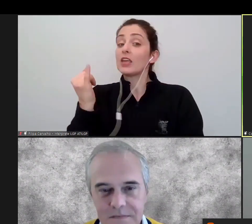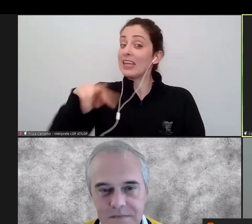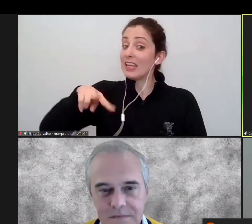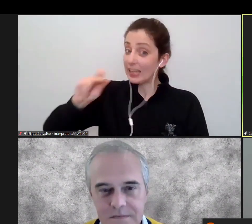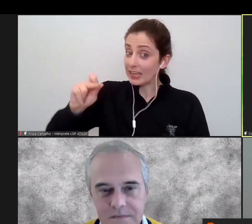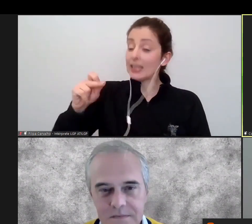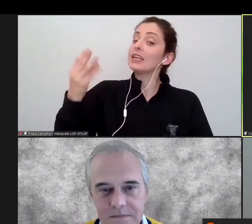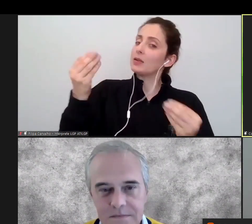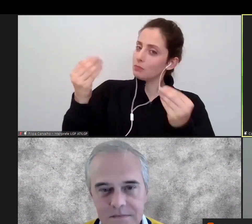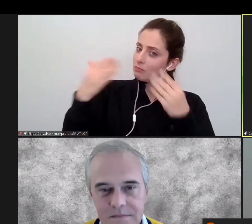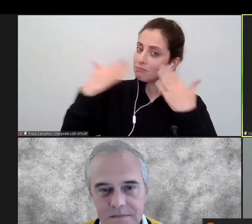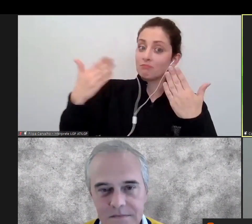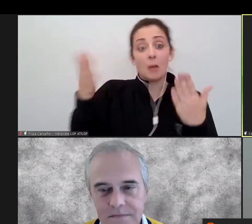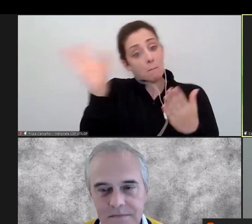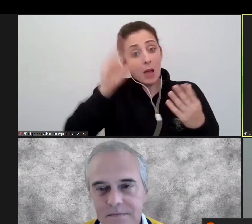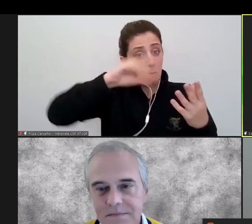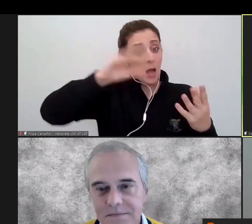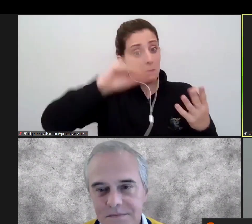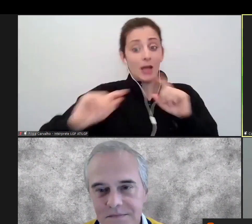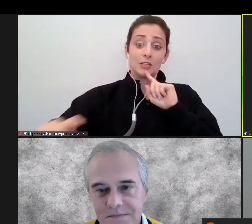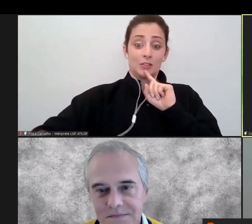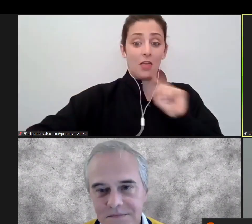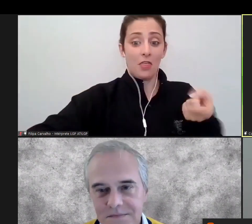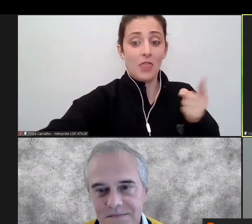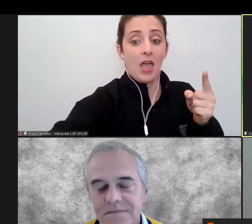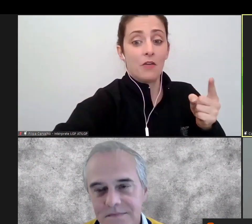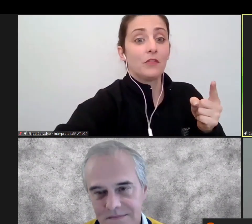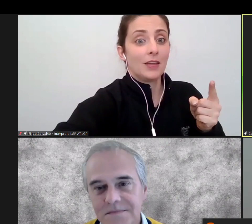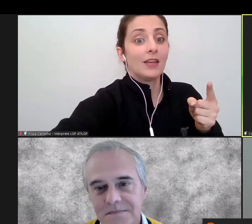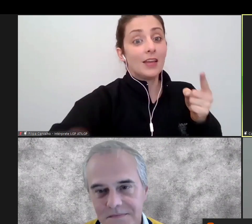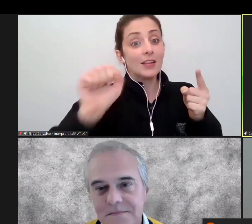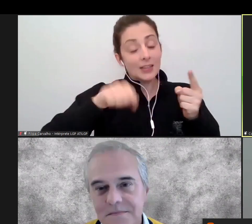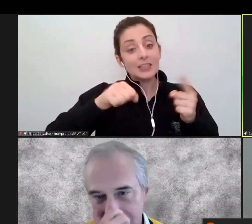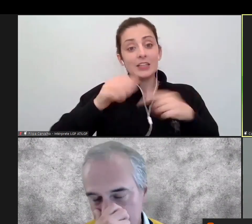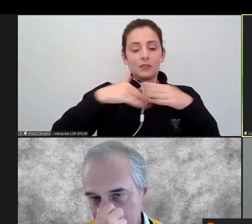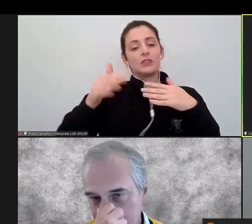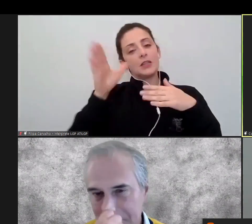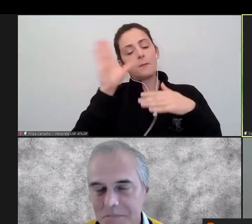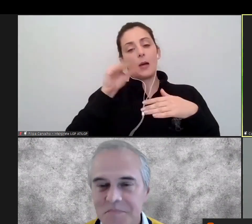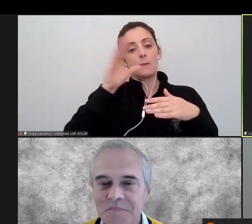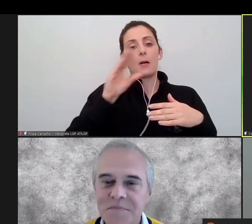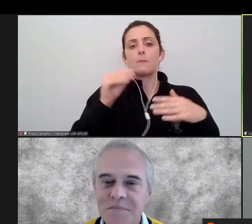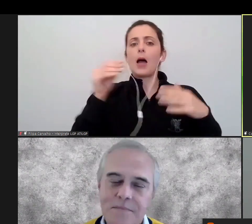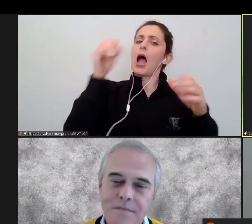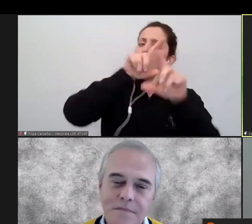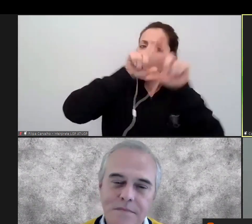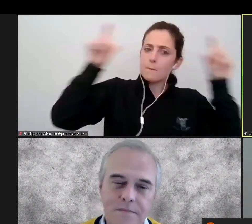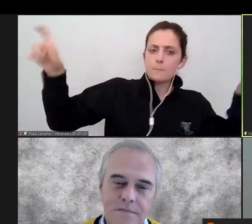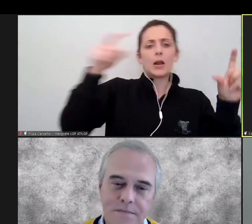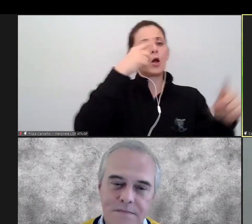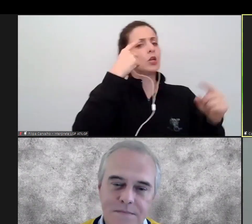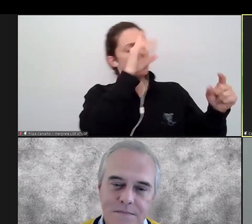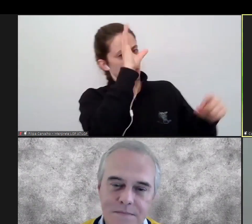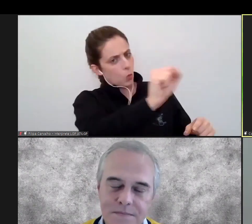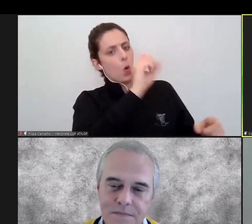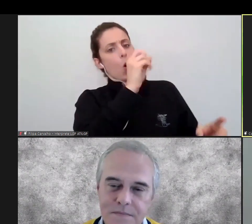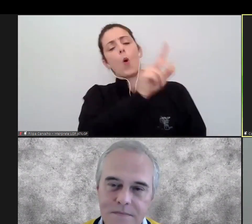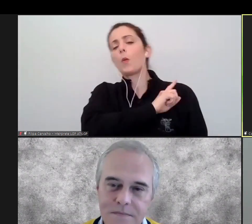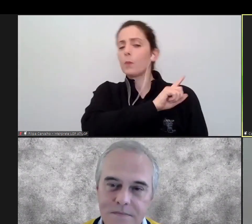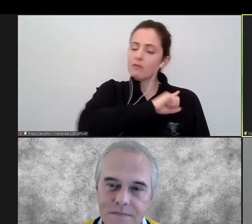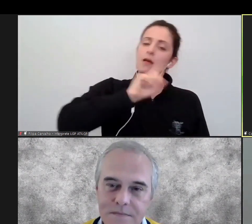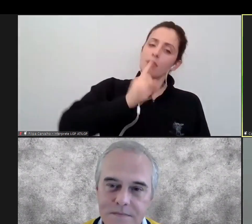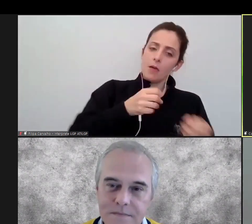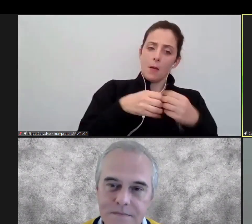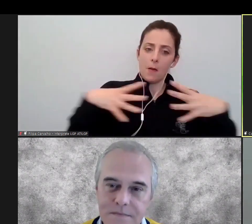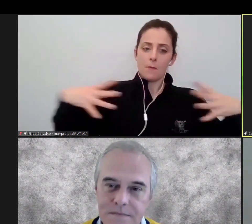iniciativa. Façam mais, não será demais, e apostem também na formação junto das grandes empresas, sejam elas públicas ou então privadas, para tentarmos